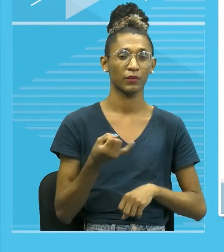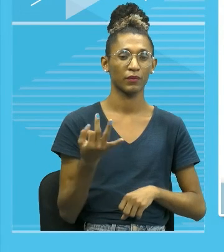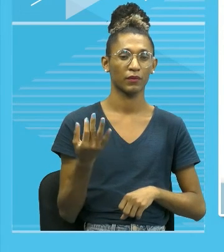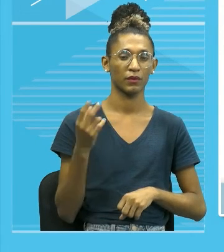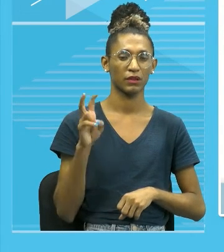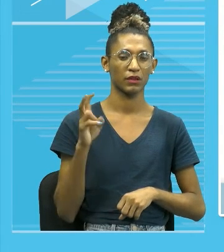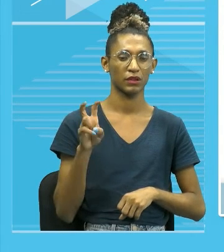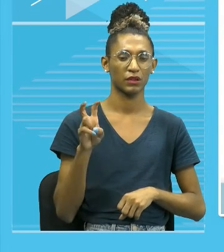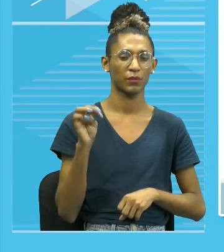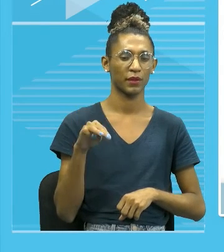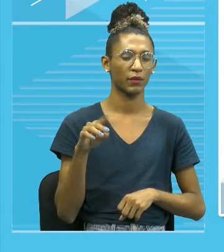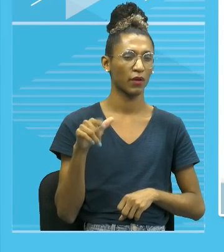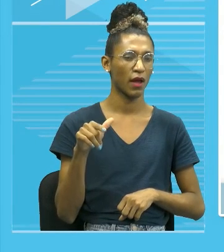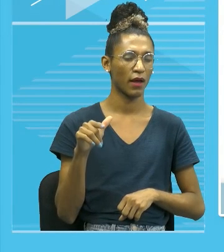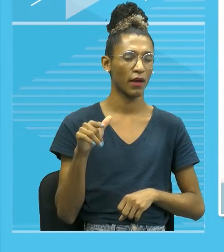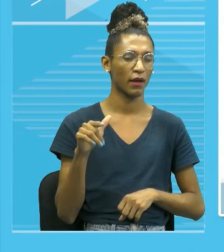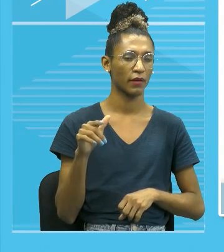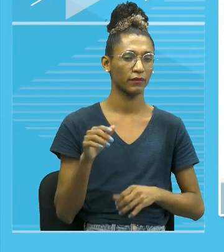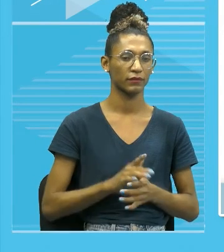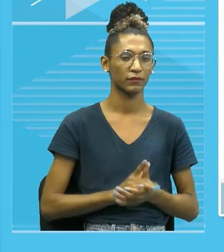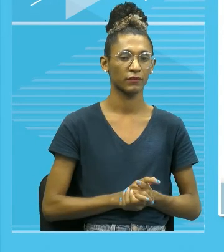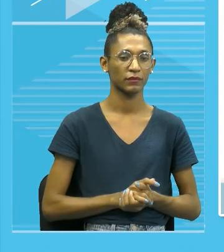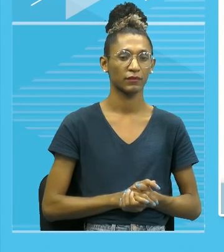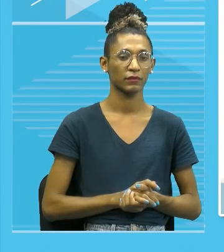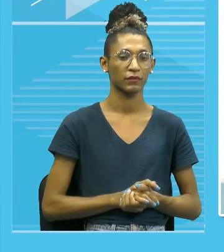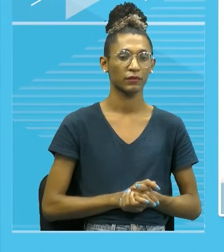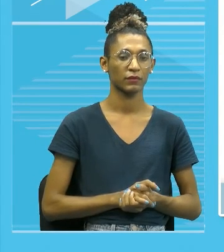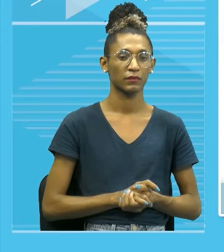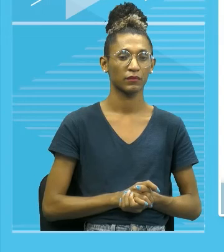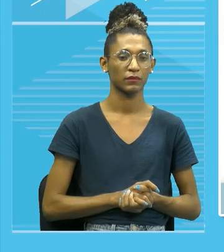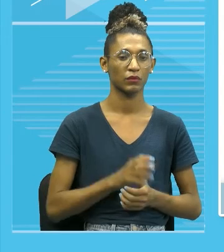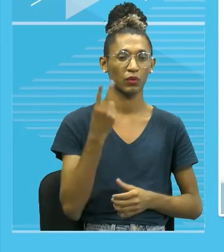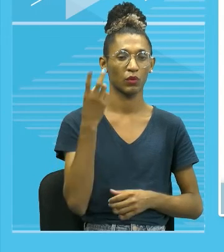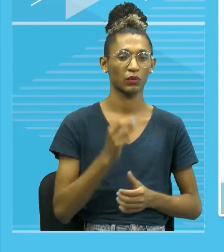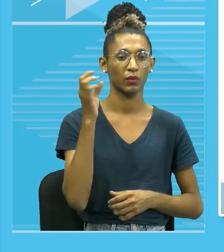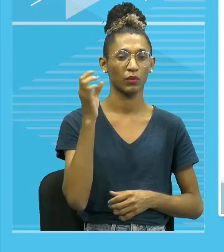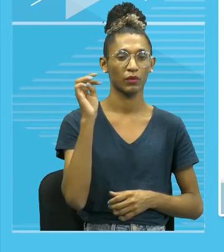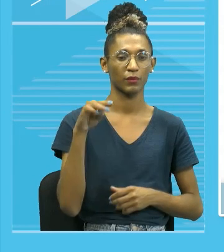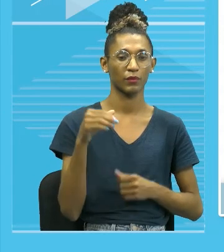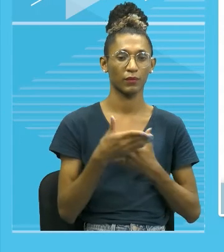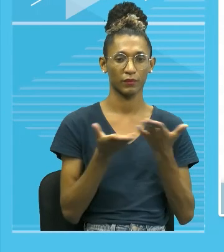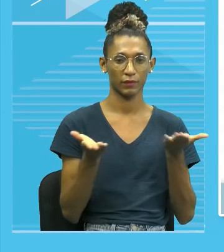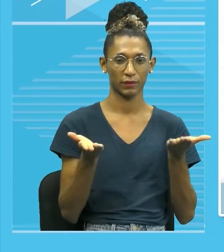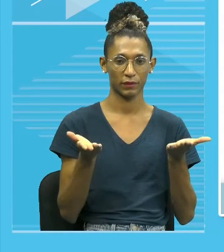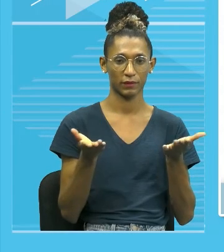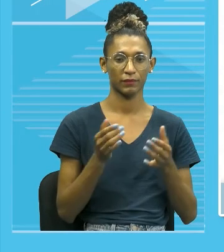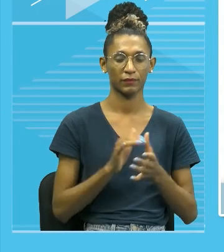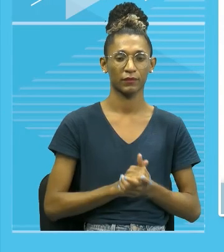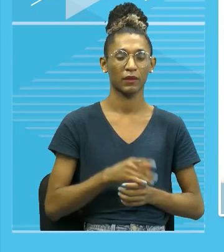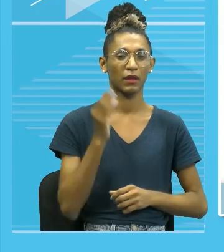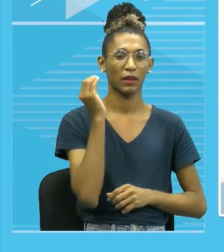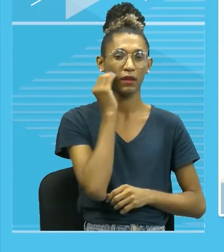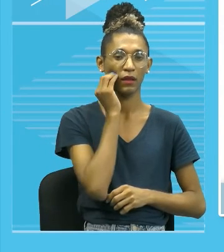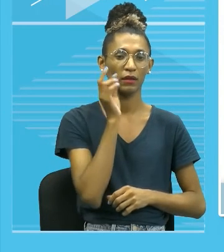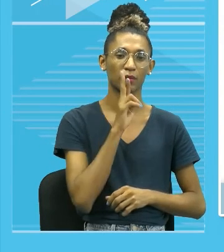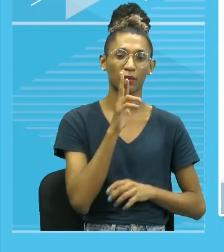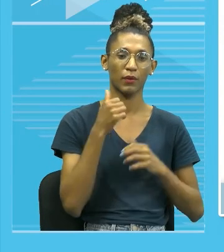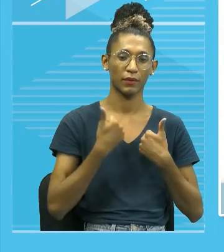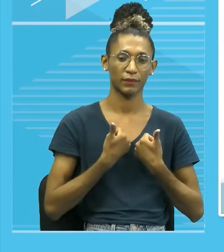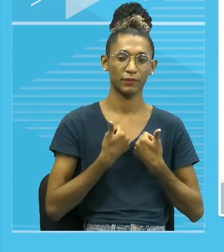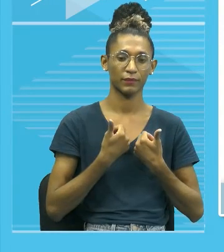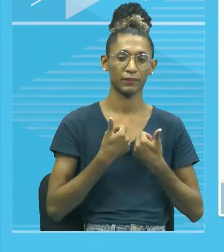cinco minutos vou marcar dois minutos Jorge tentem fazer dois